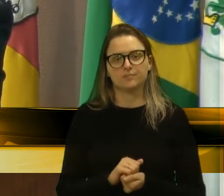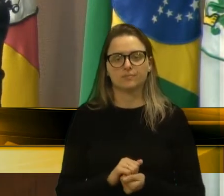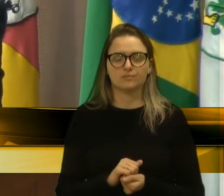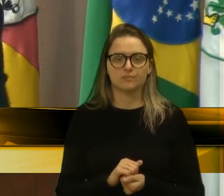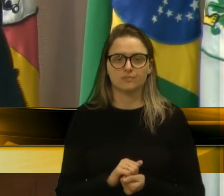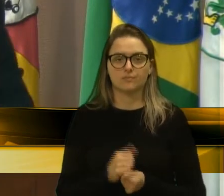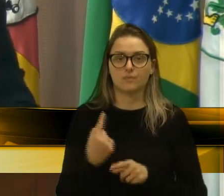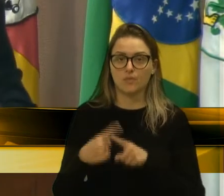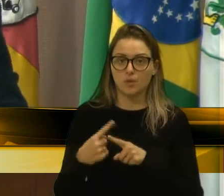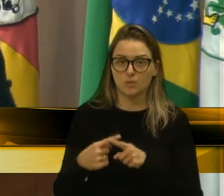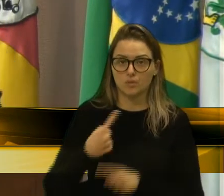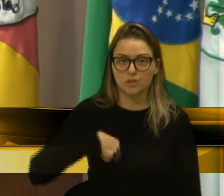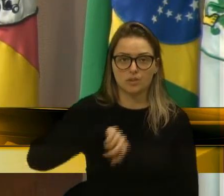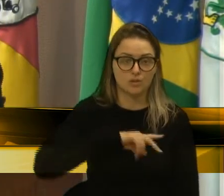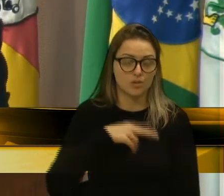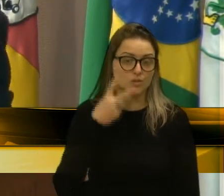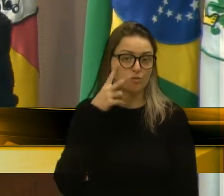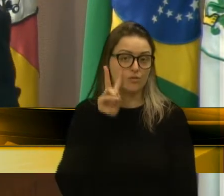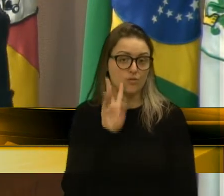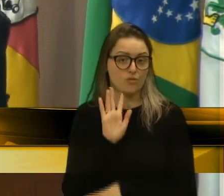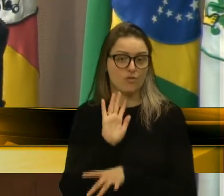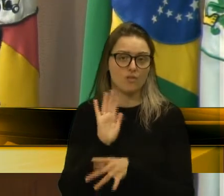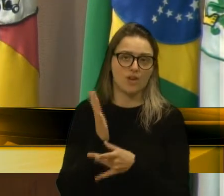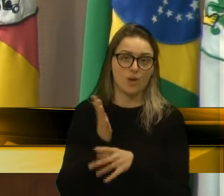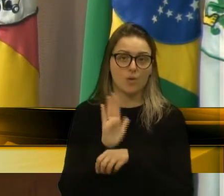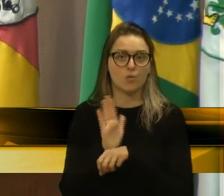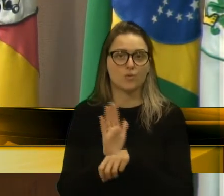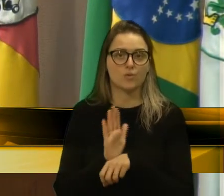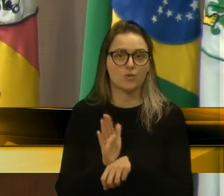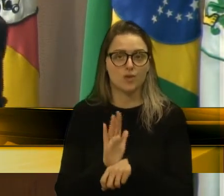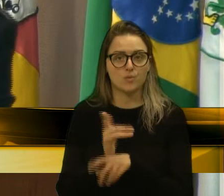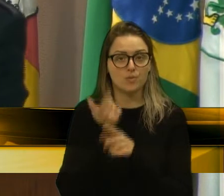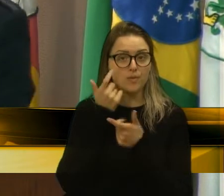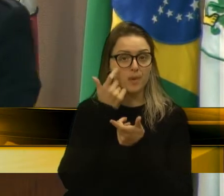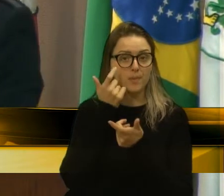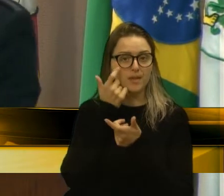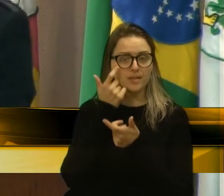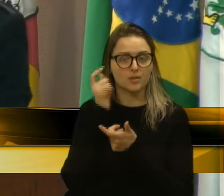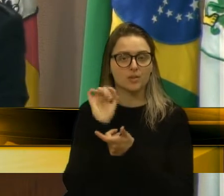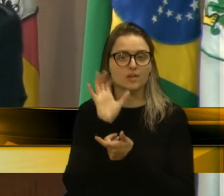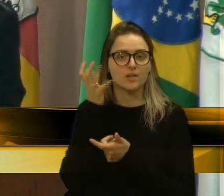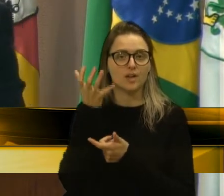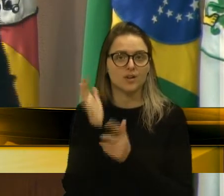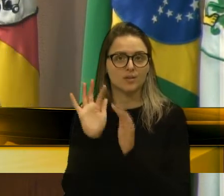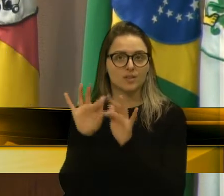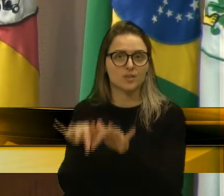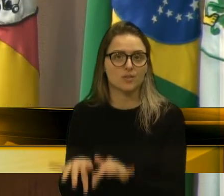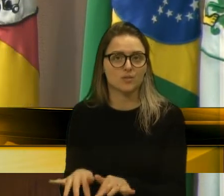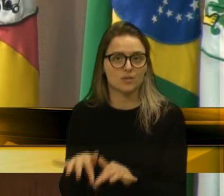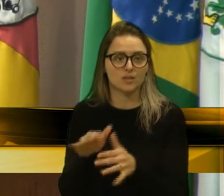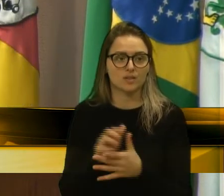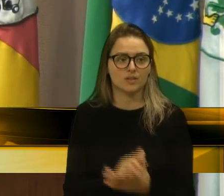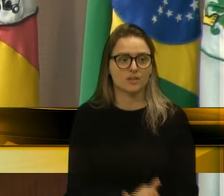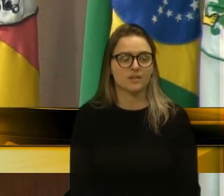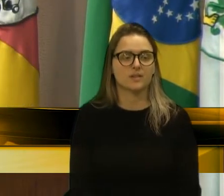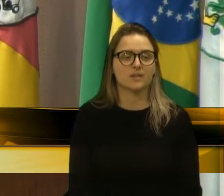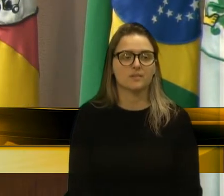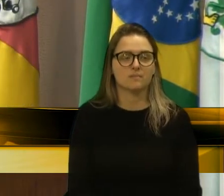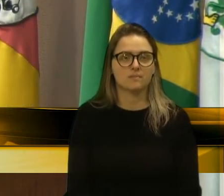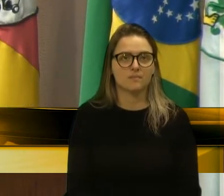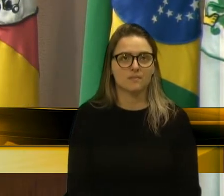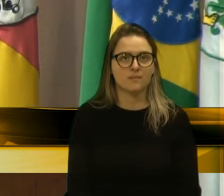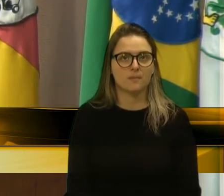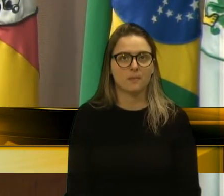a gente vai vendo o filme e vai mais ou menos imaginando o final do filme, né? Um bom entendedor, a pessoa que gosta de